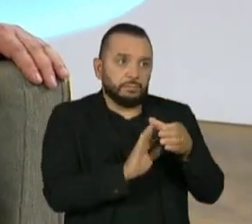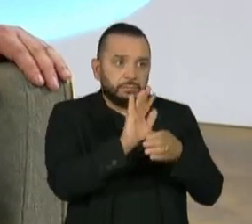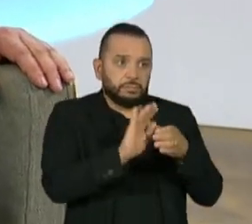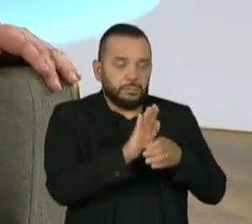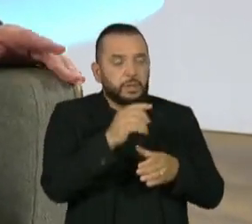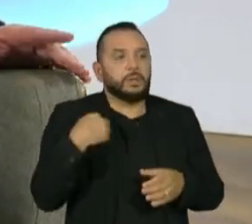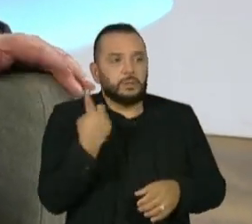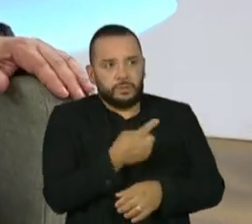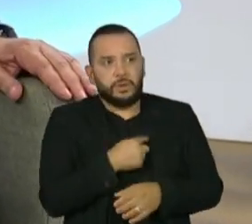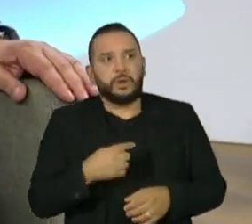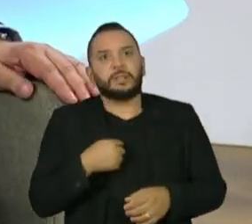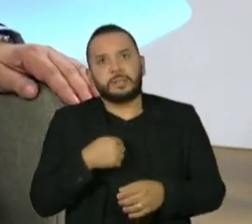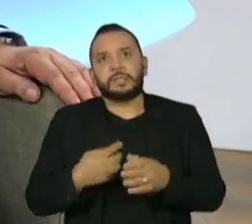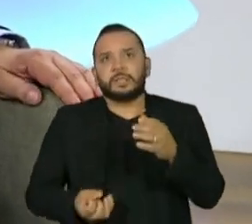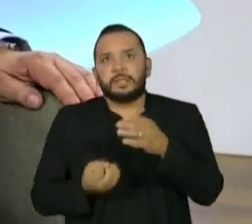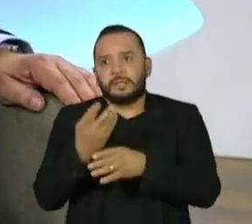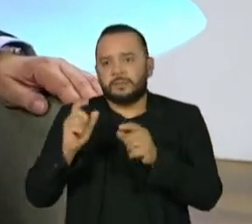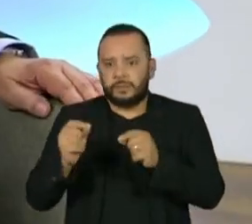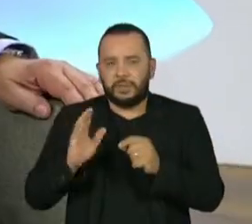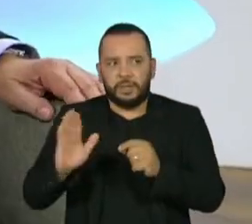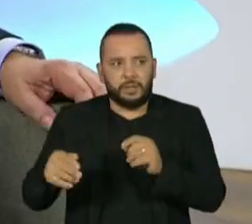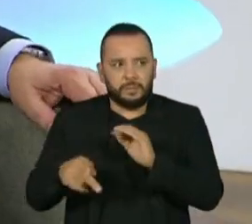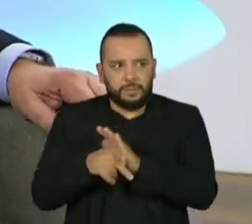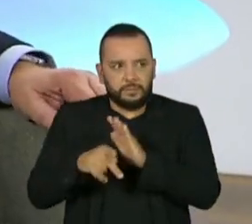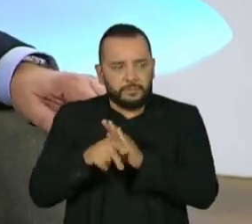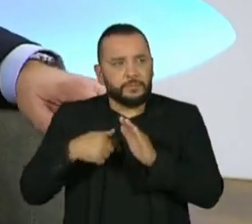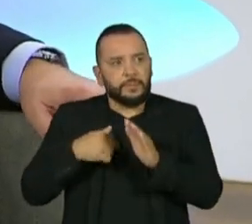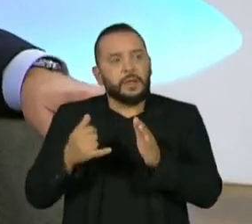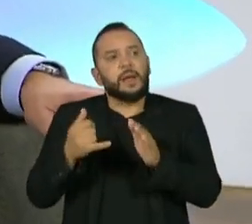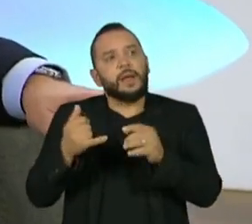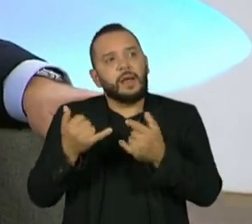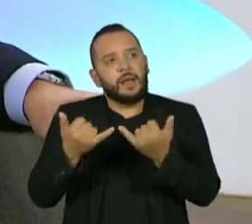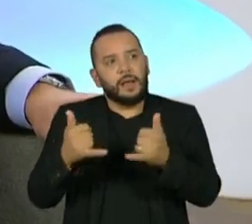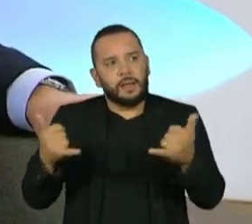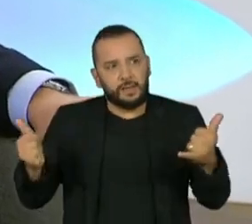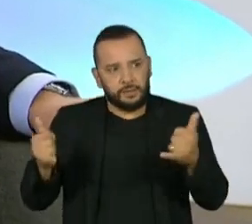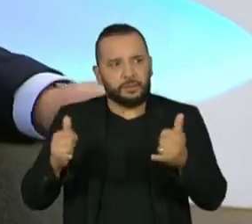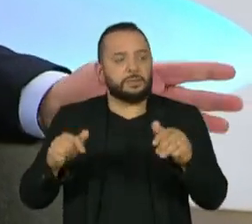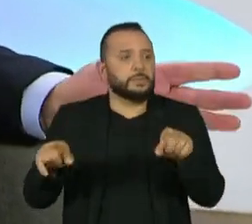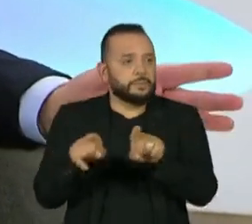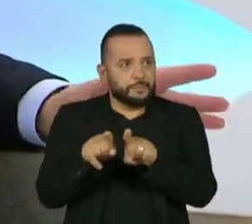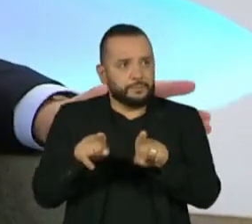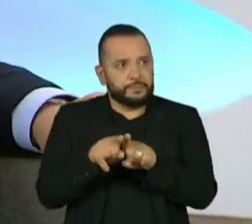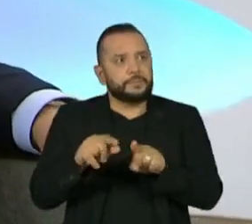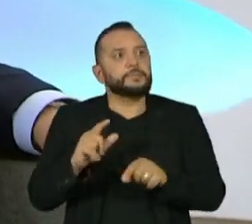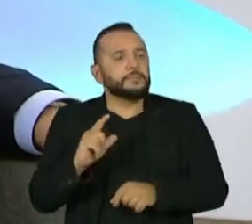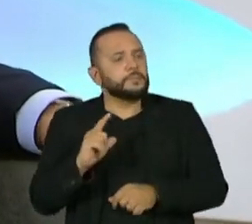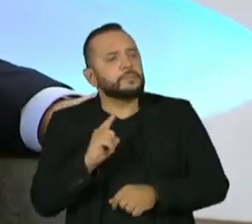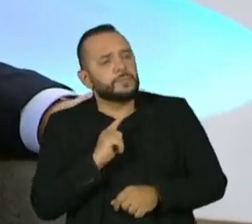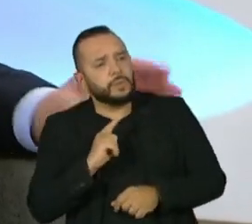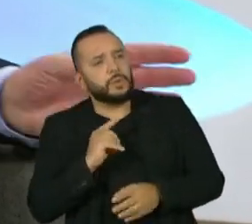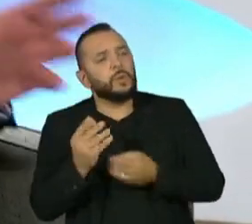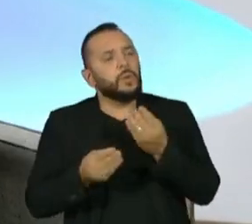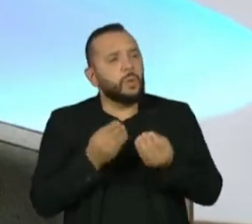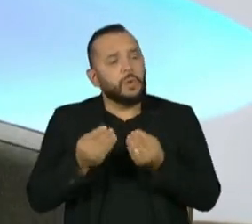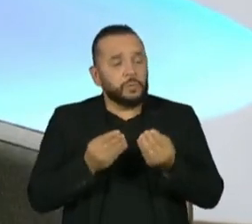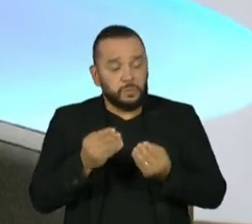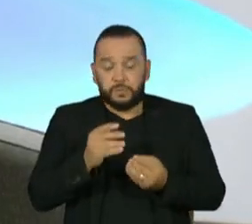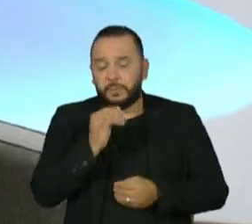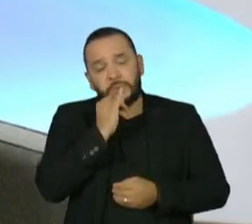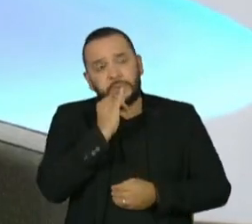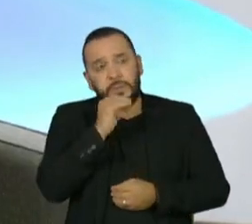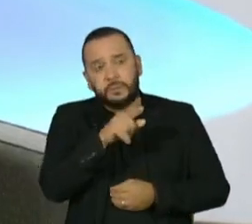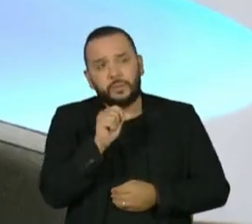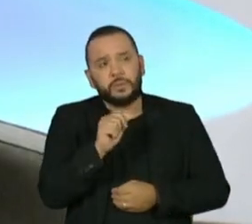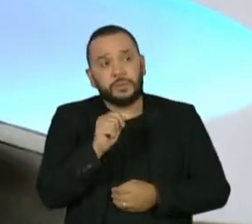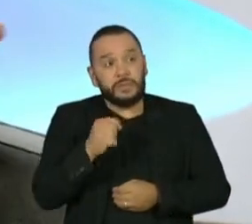hidrelétricas todas elas encheu d'água concluí uma boa parte delas aqui na própria Petrobrás isso faz com que você se